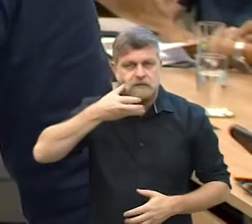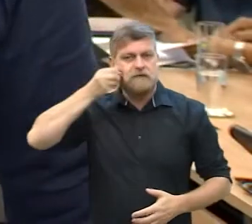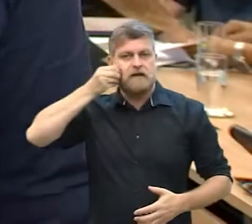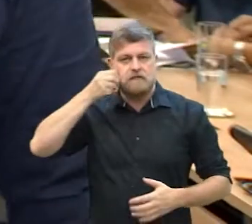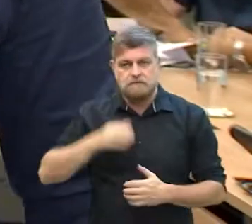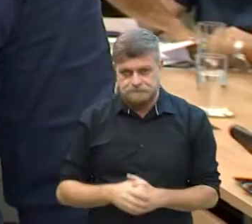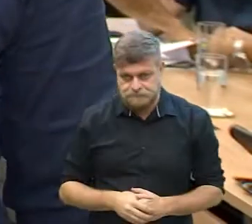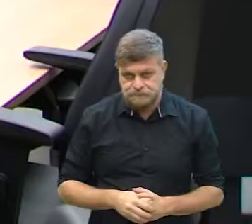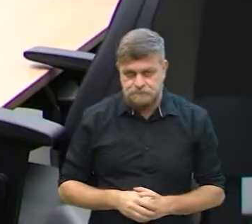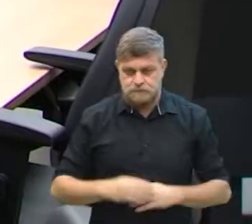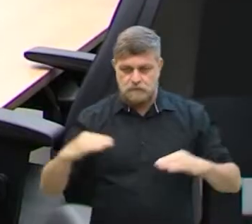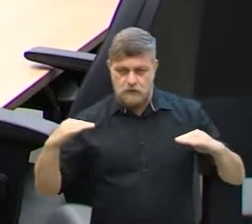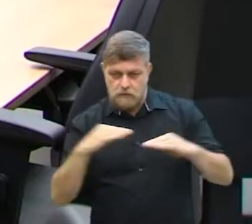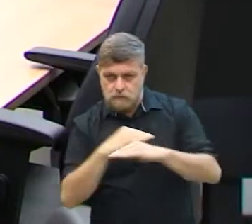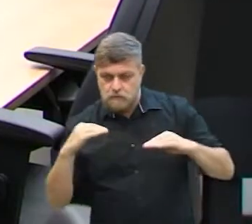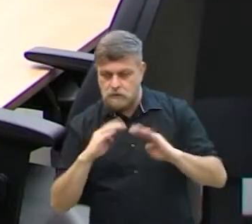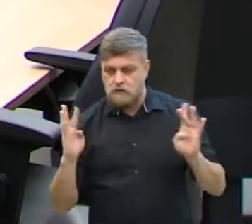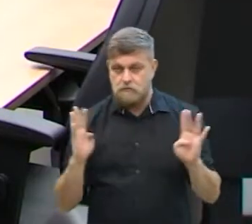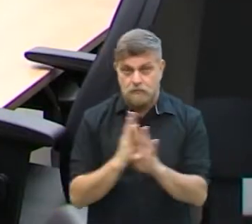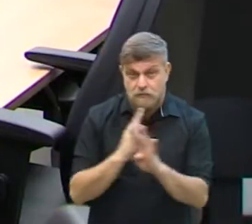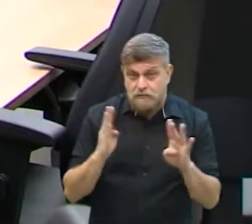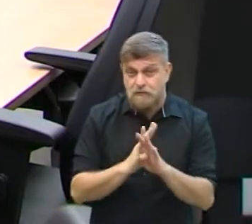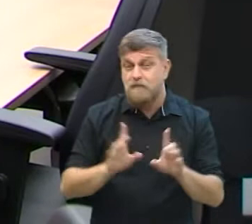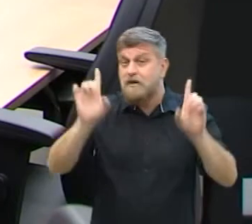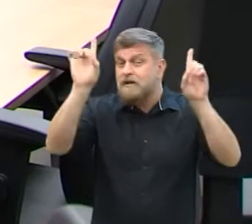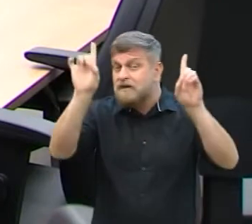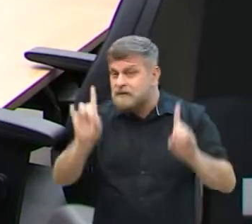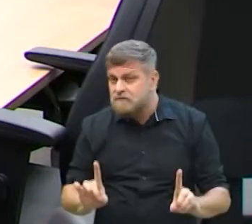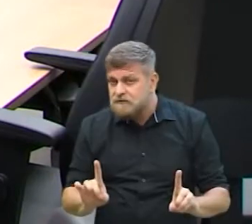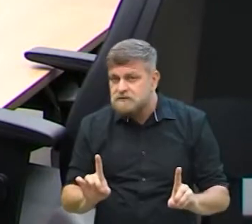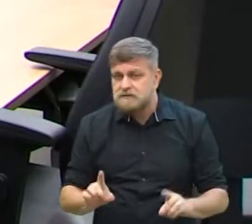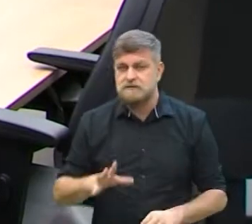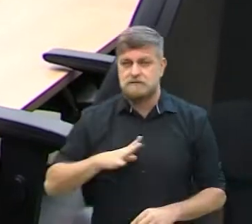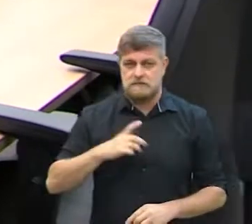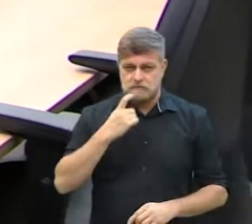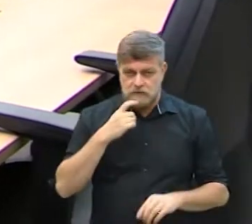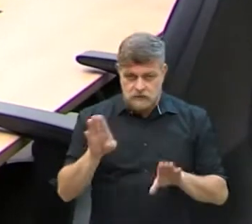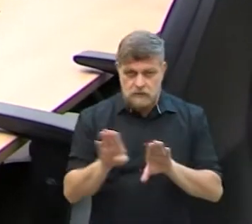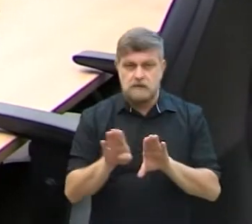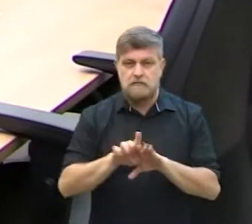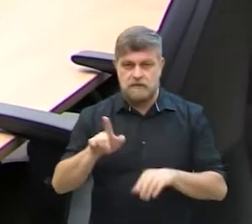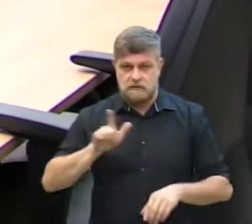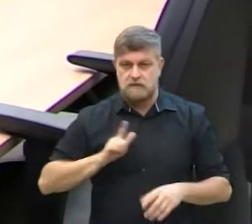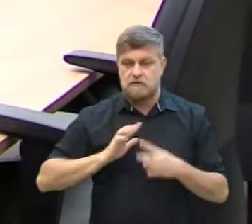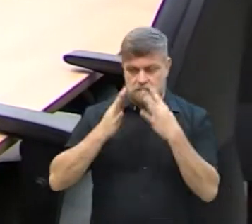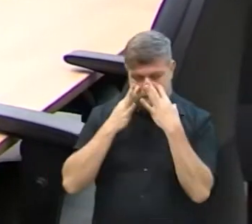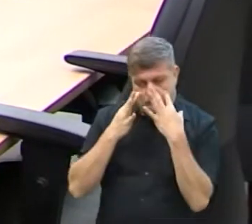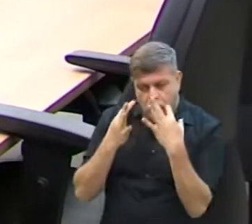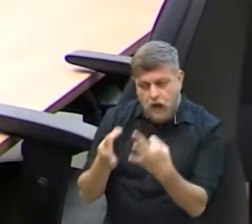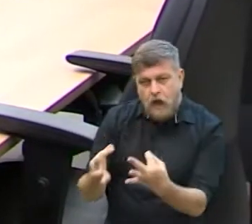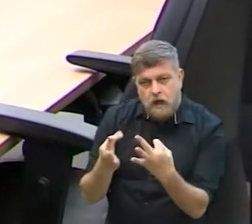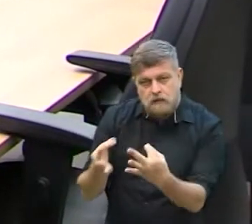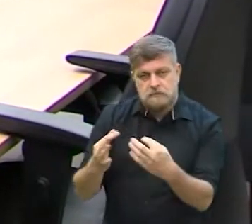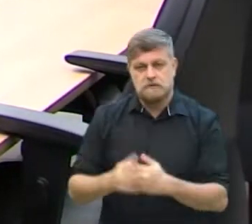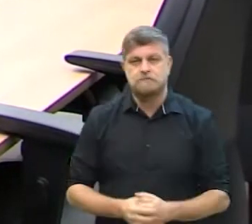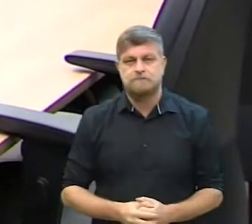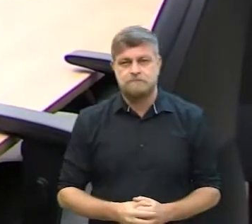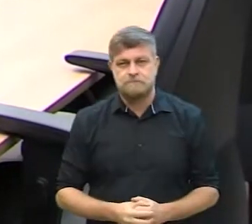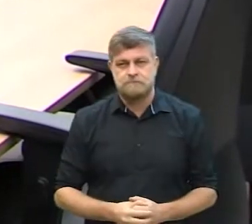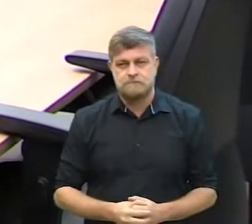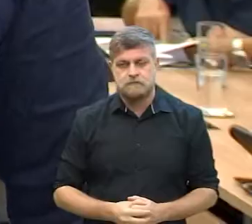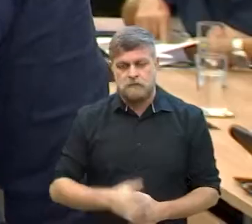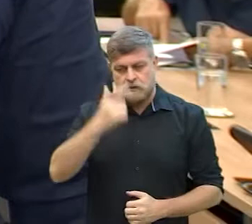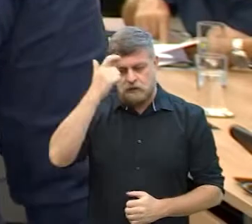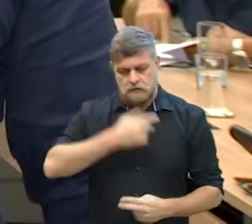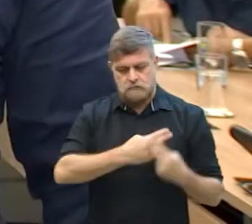esse espaço deles aí. A mobilidade das pessoas com deficiência em Campinas também terá a atenção da